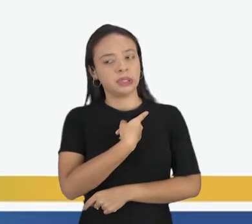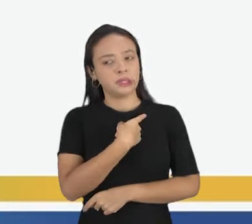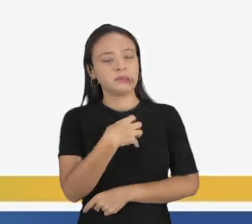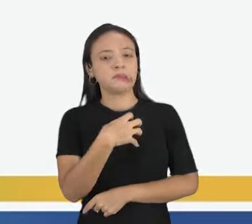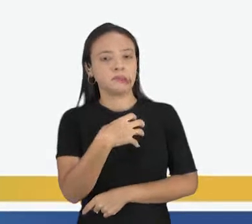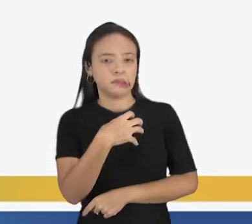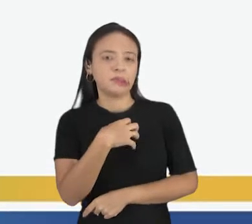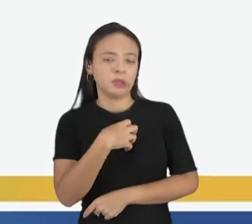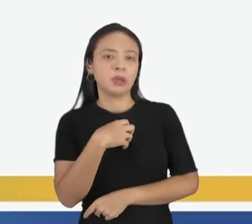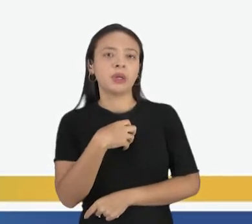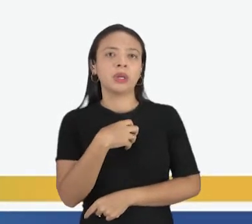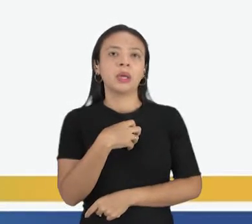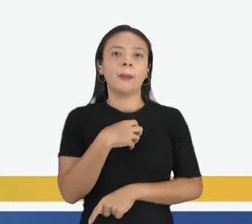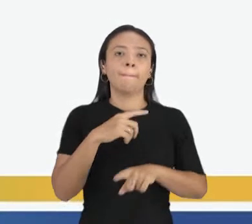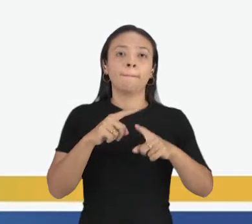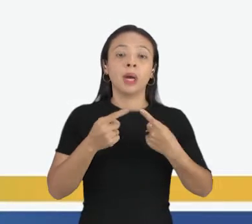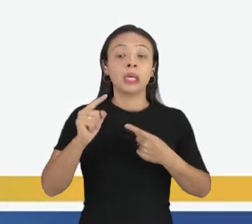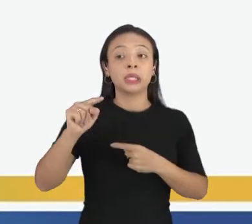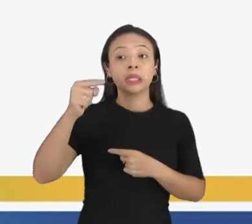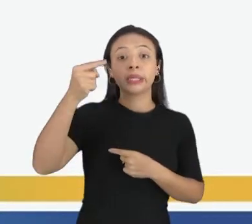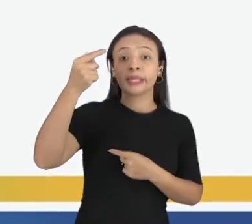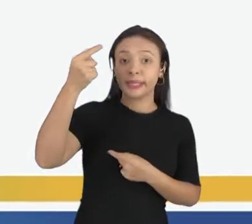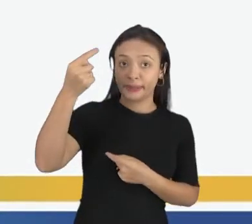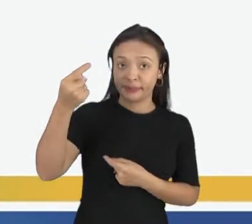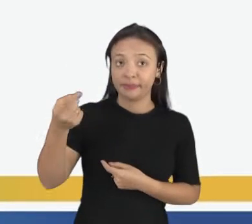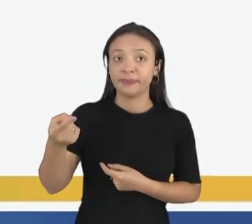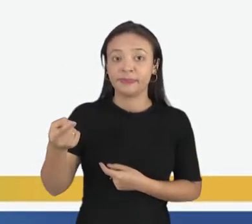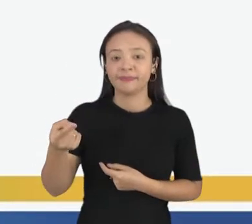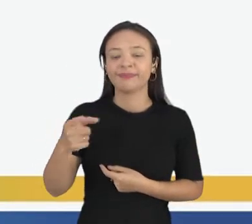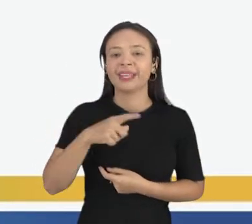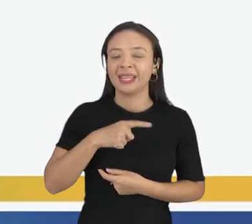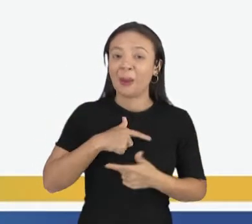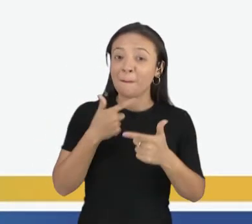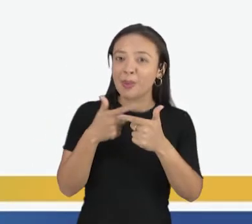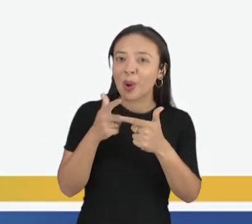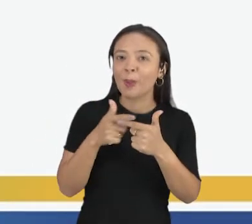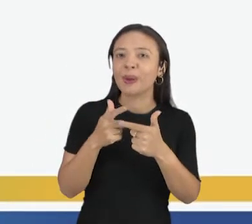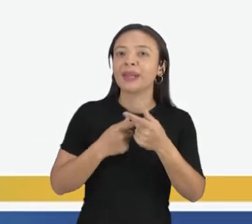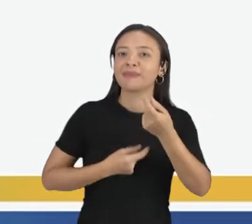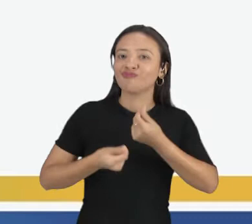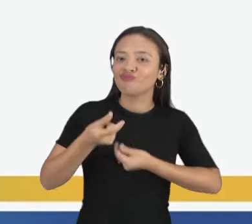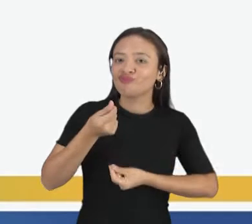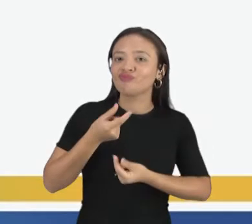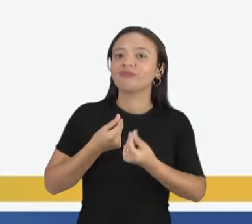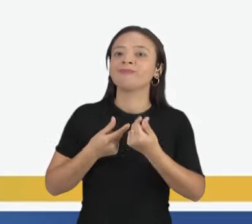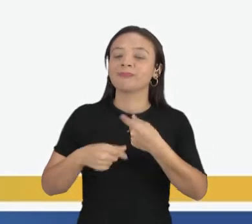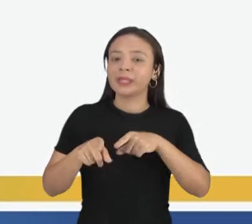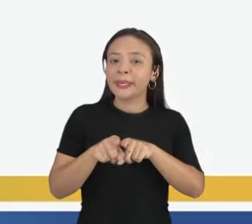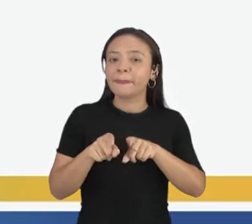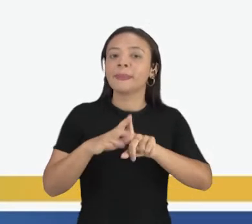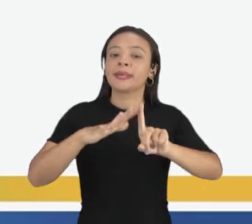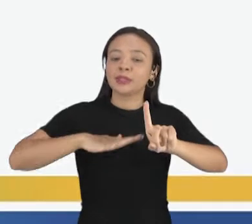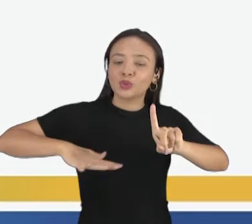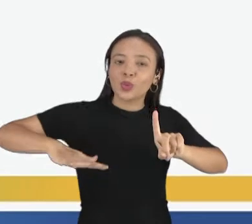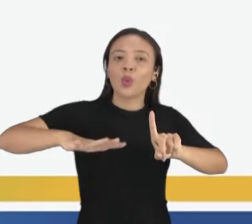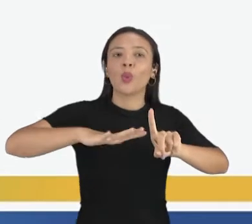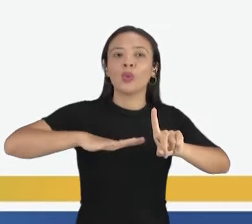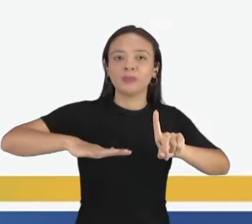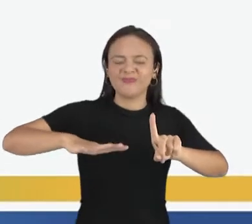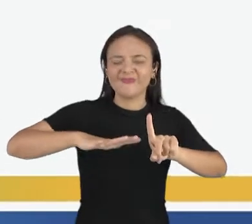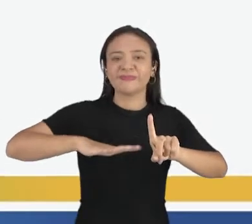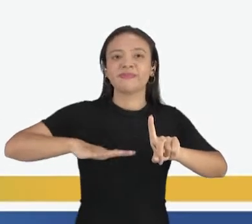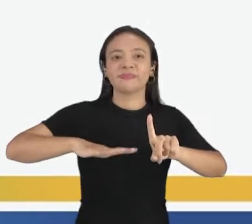depois, como eu disse para vocês, nós vamos ter consequências, sequelas econômicas, né, sociais,